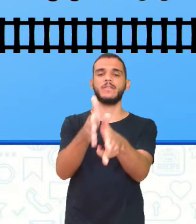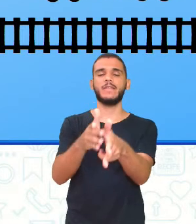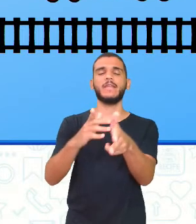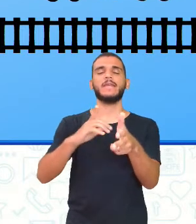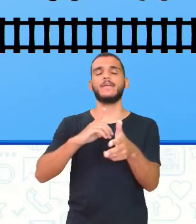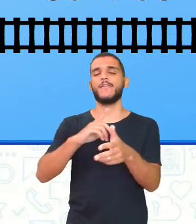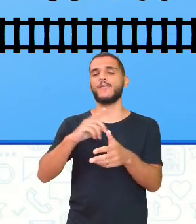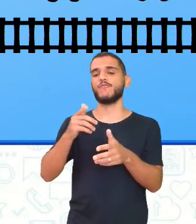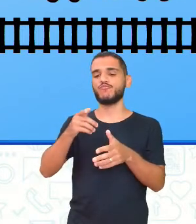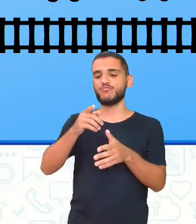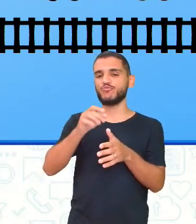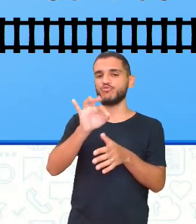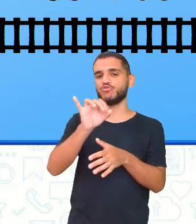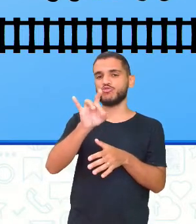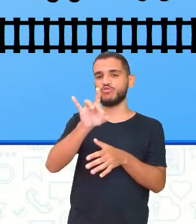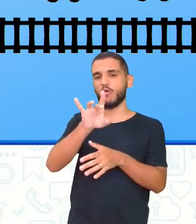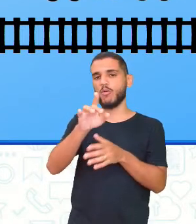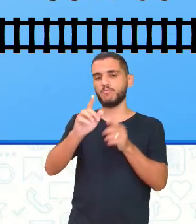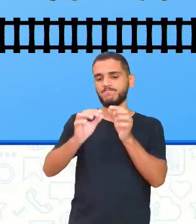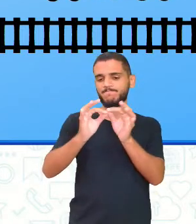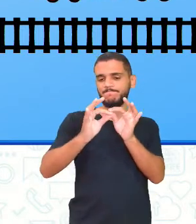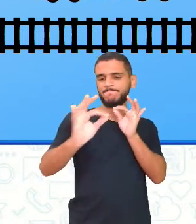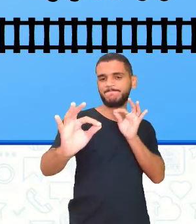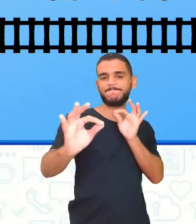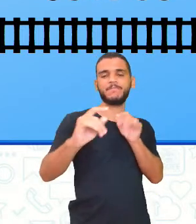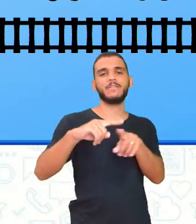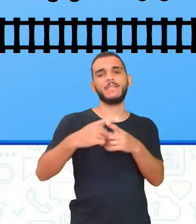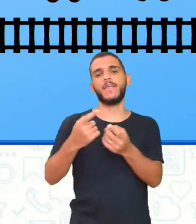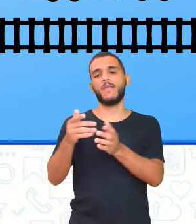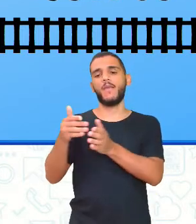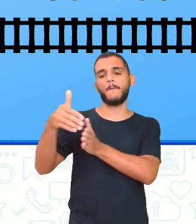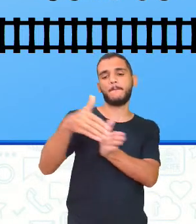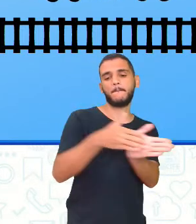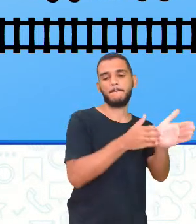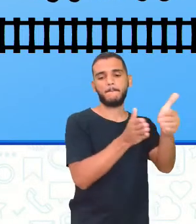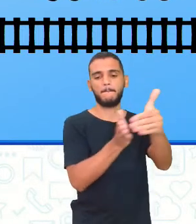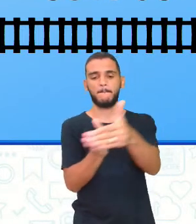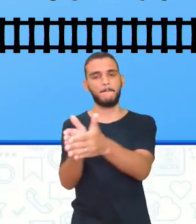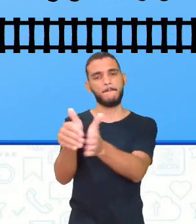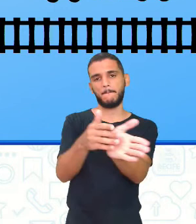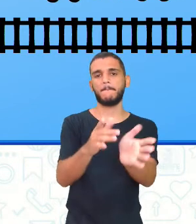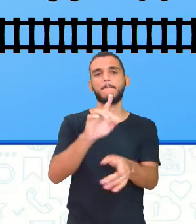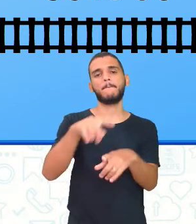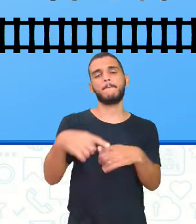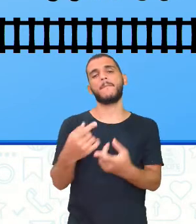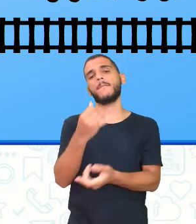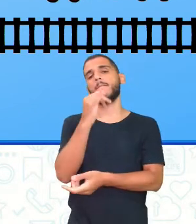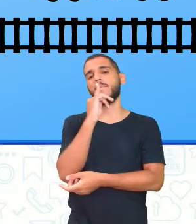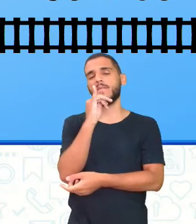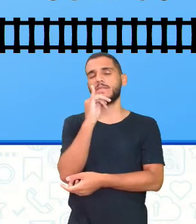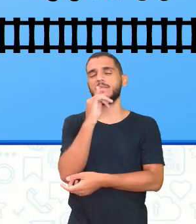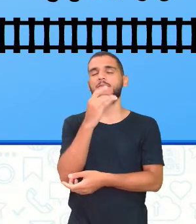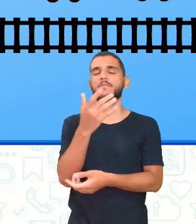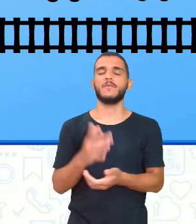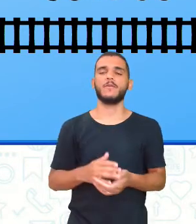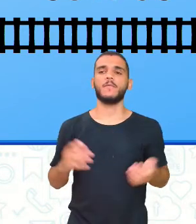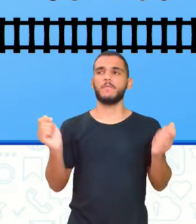curvas. Mas é um exemplo que